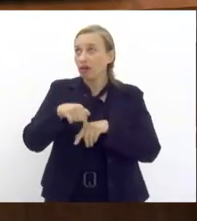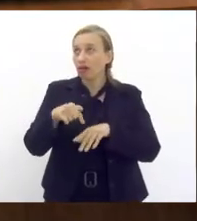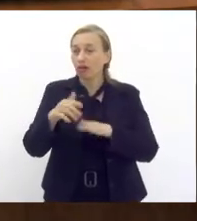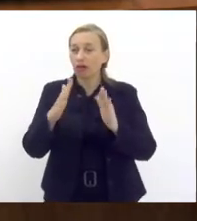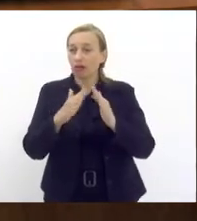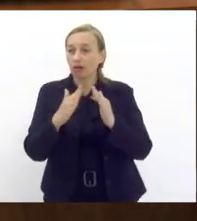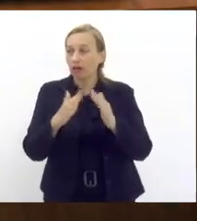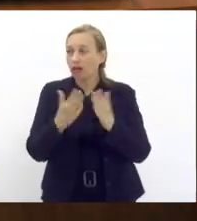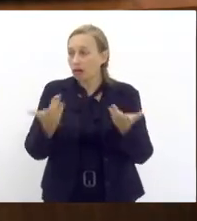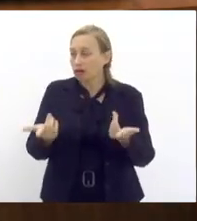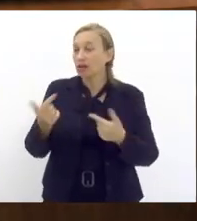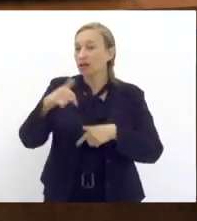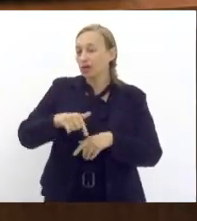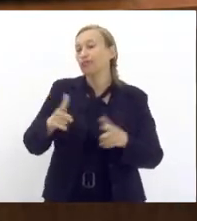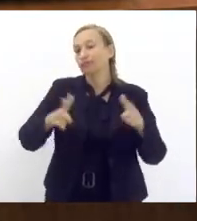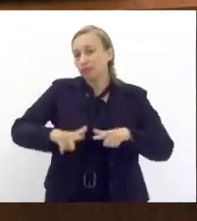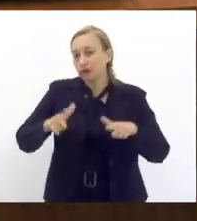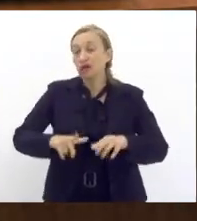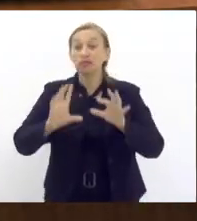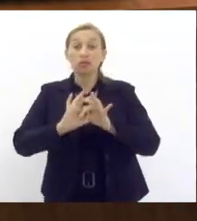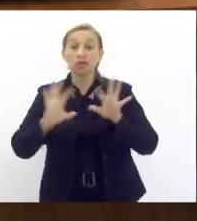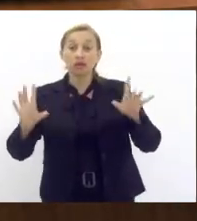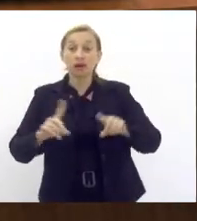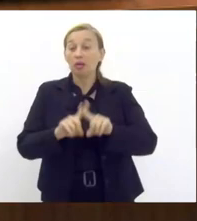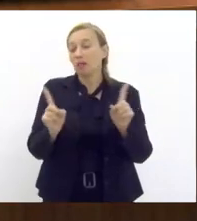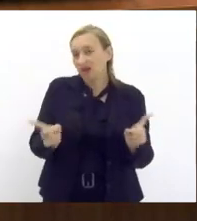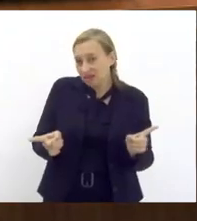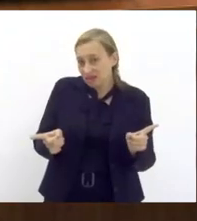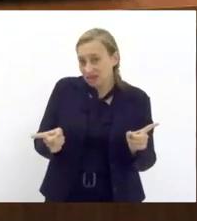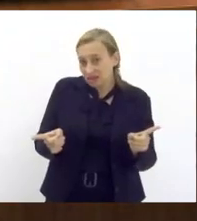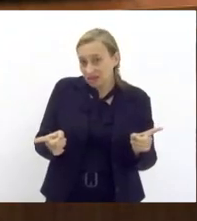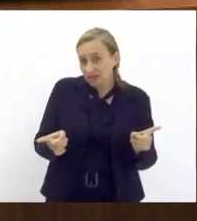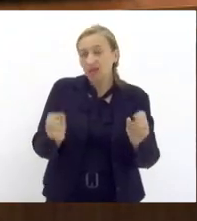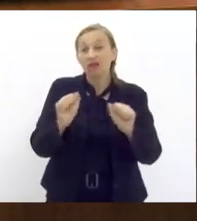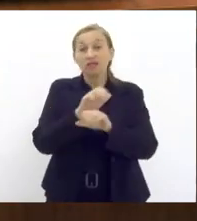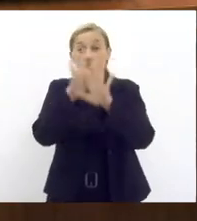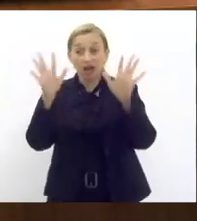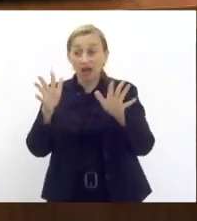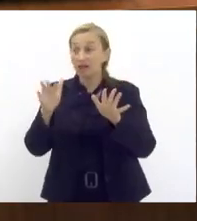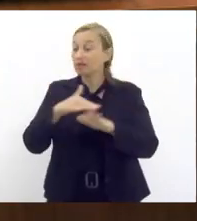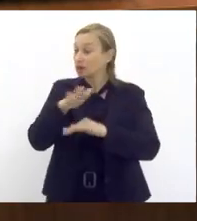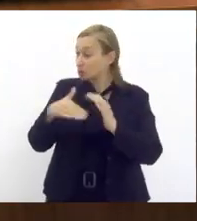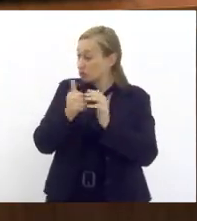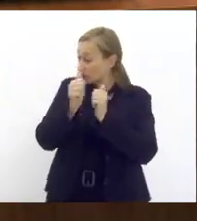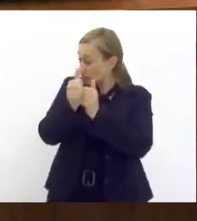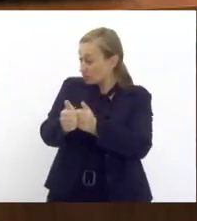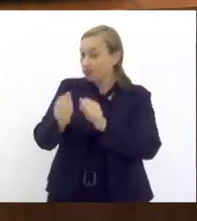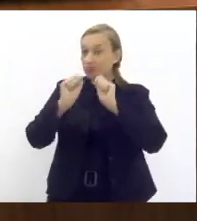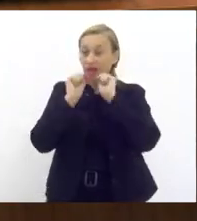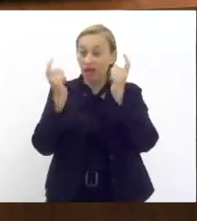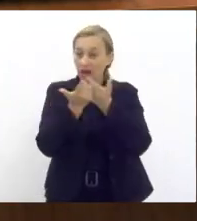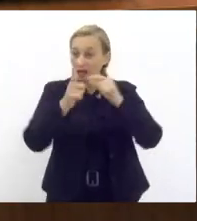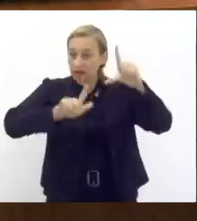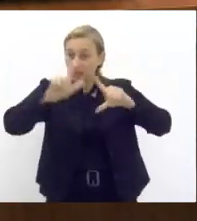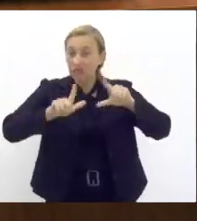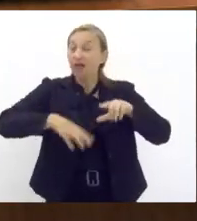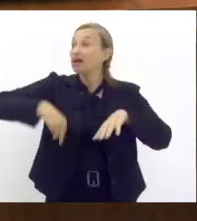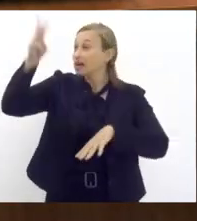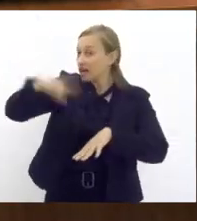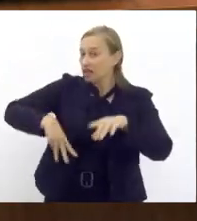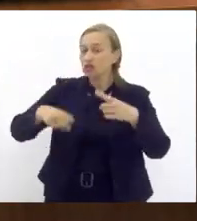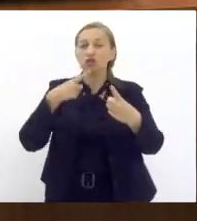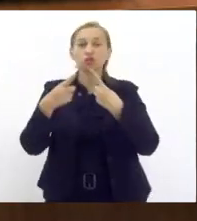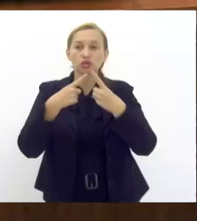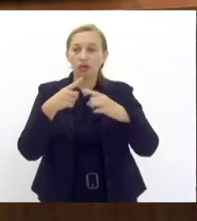legítimo, o parlamento é lugar disso, aqui é o ambiente da democracia, mas que fique claro para aqueles que estão nos acompanhando na TV Alerj, quem promove a discussão, a